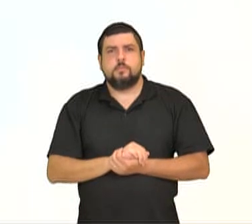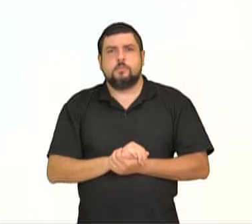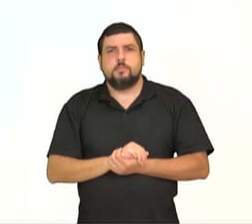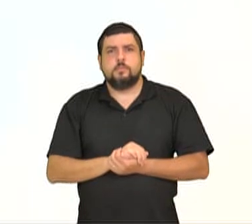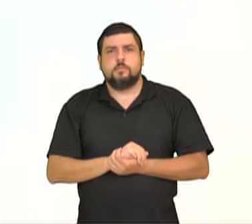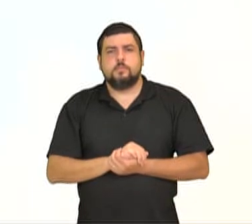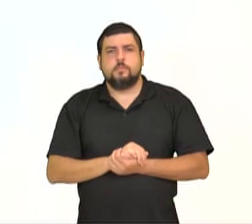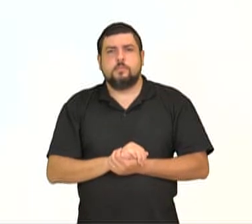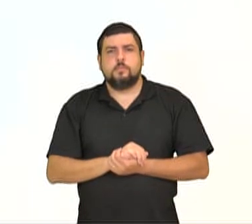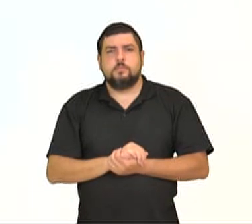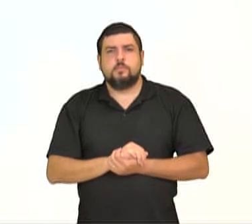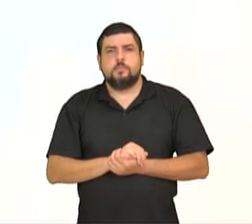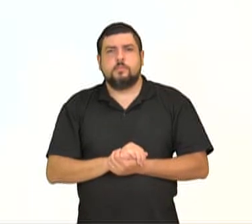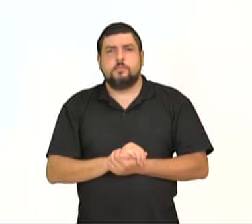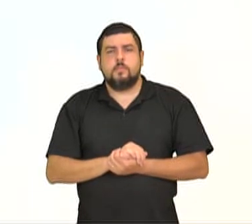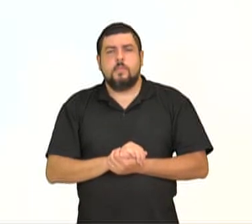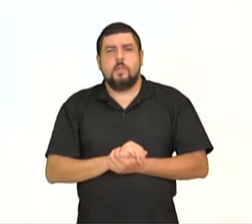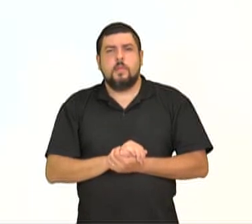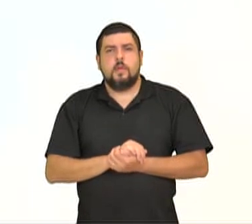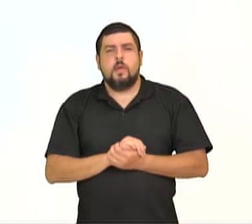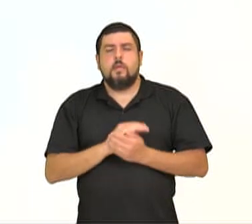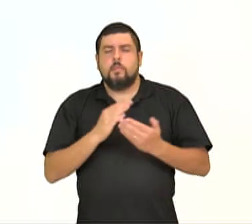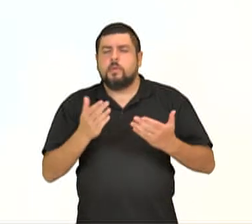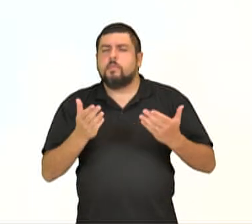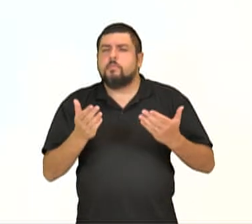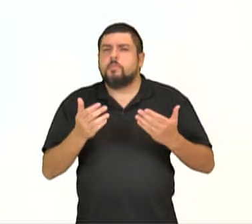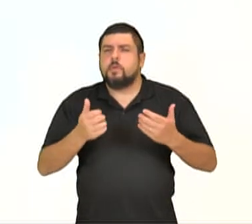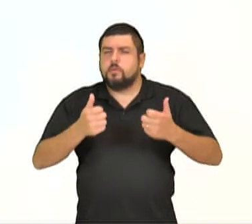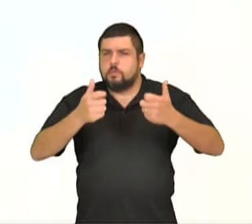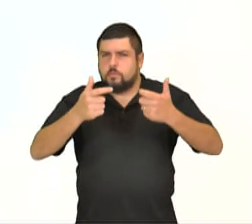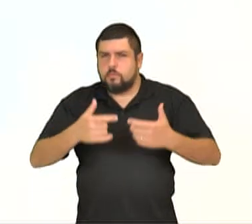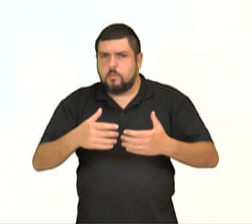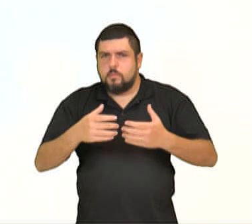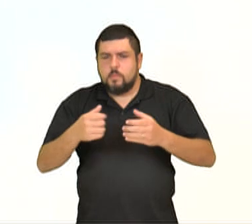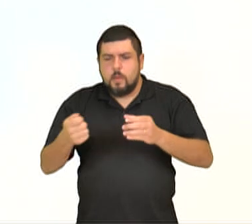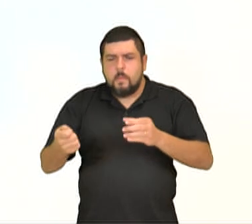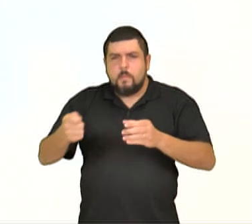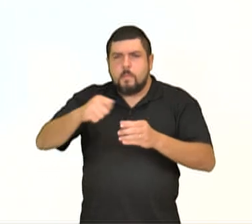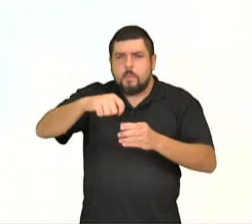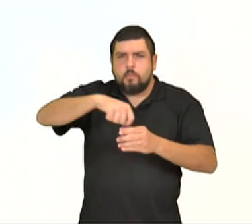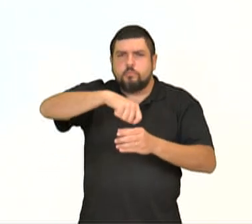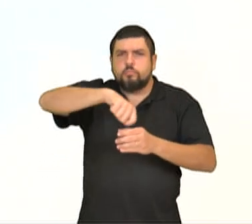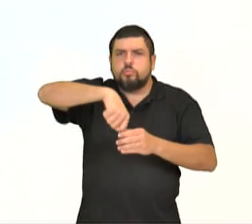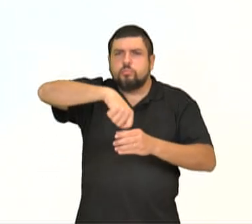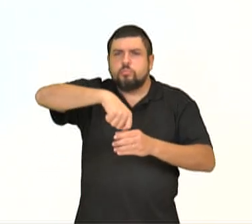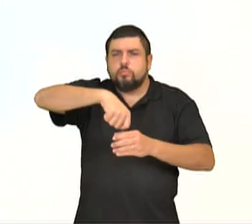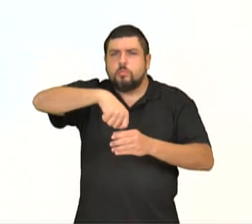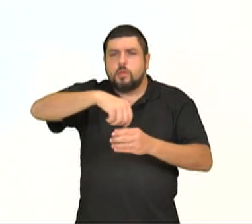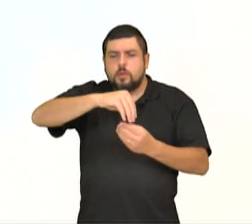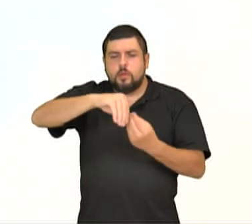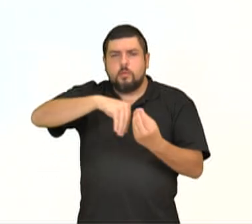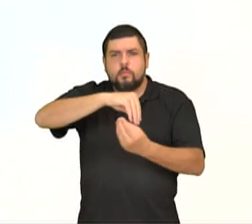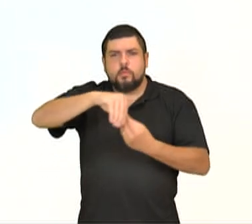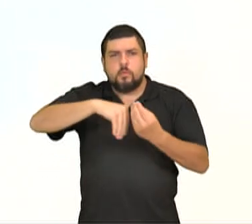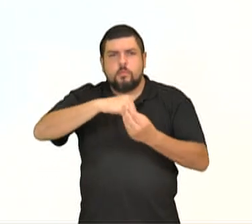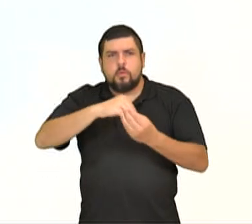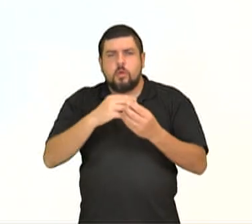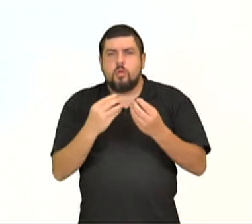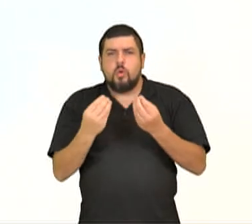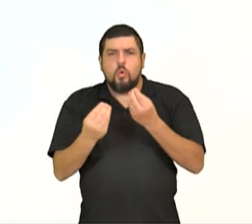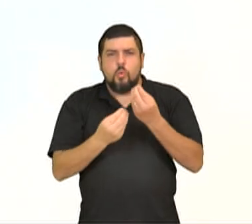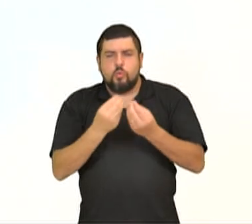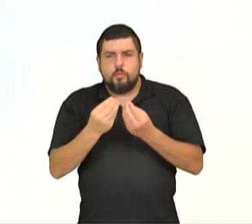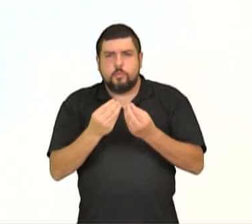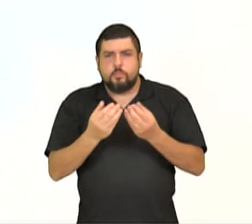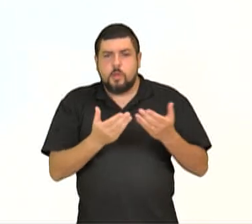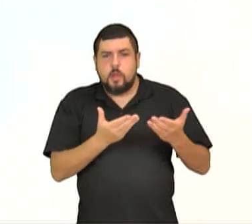Para quando a gente estava falando sobre concentração das soluções, a gente calcula a concentração da seguinte forma, tá? Relacionando a massa